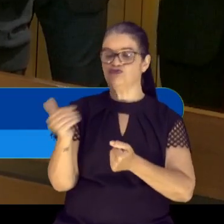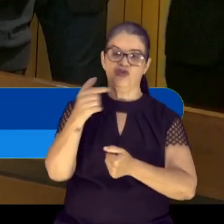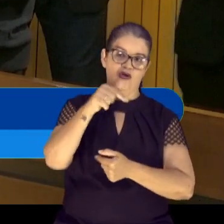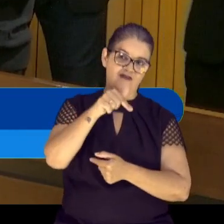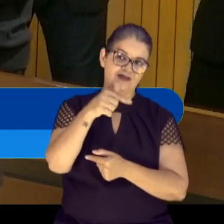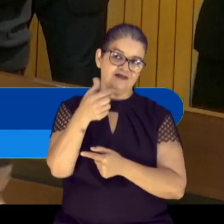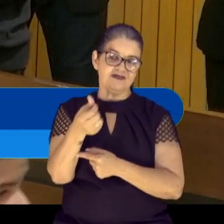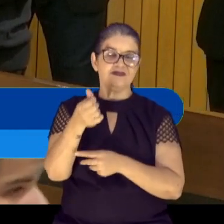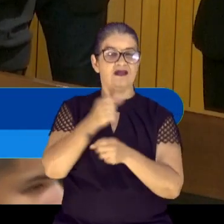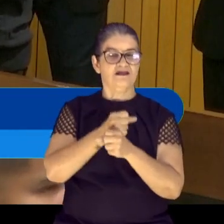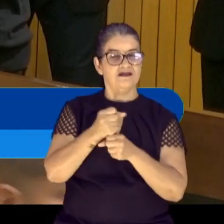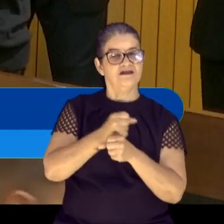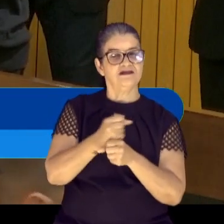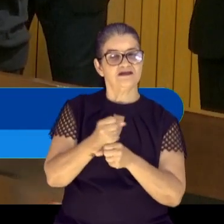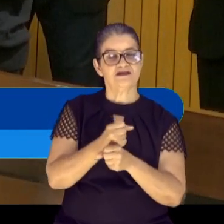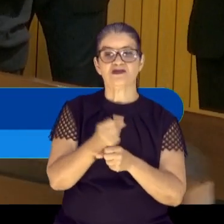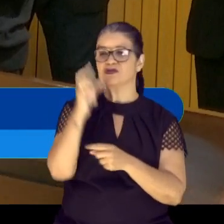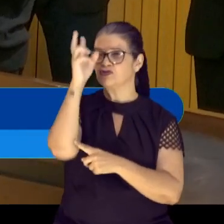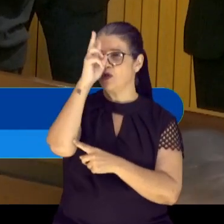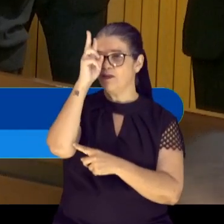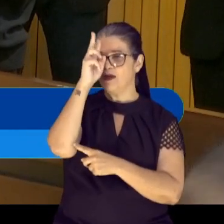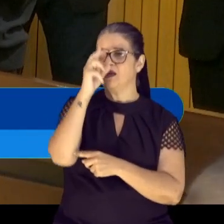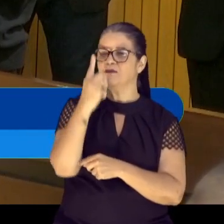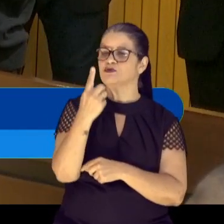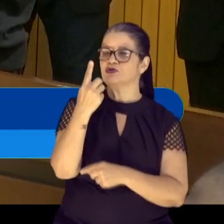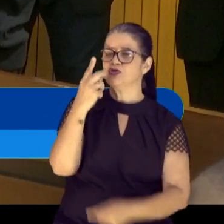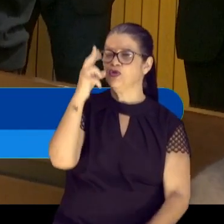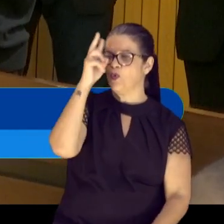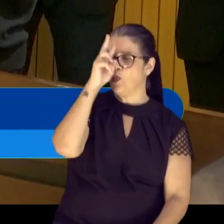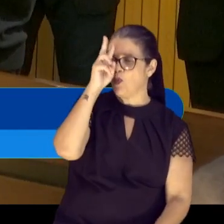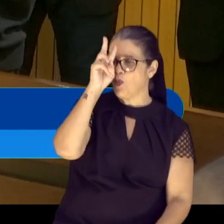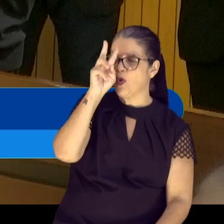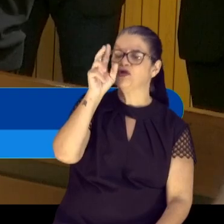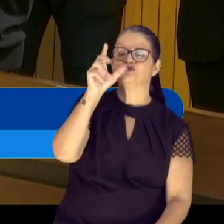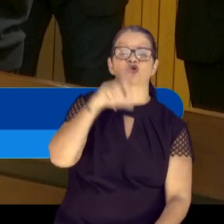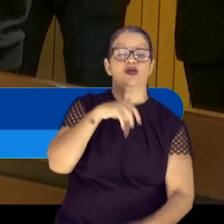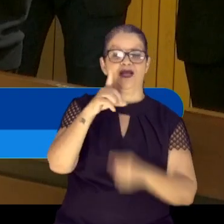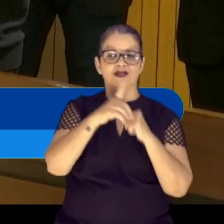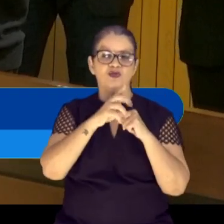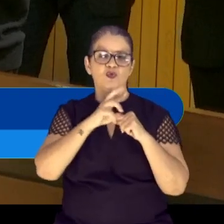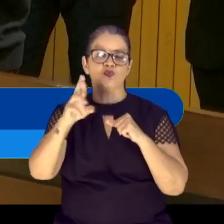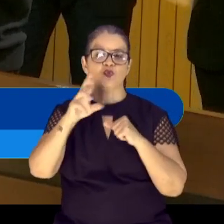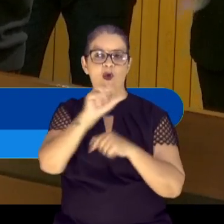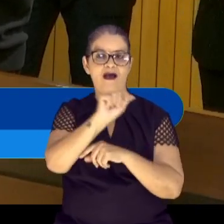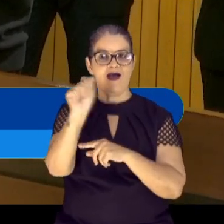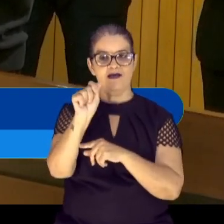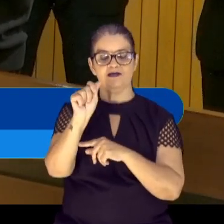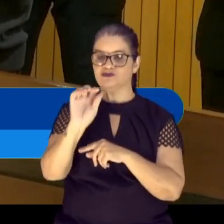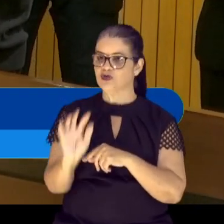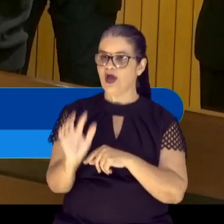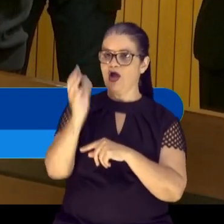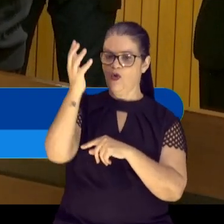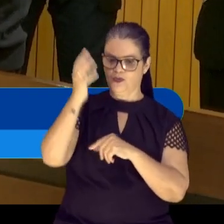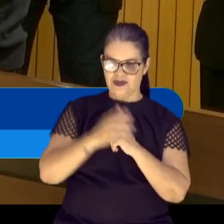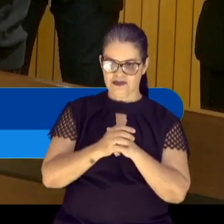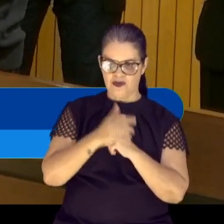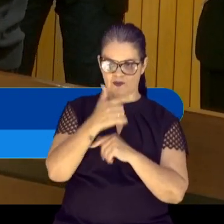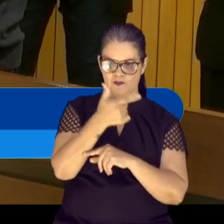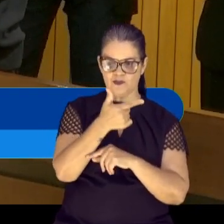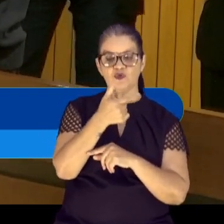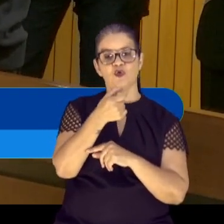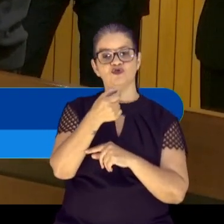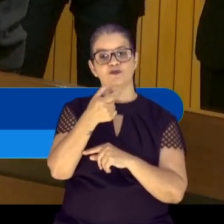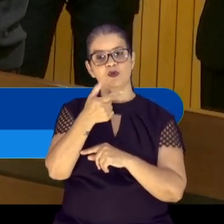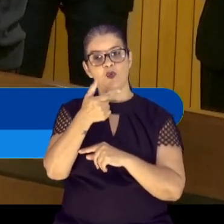76 anos, eu me lembro de uma história de Dr. Arraes, que aconteceu em